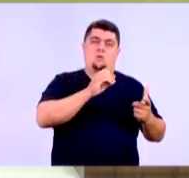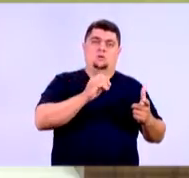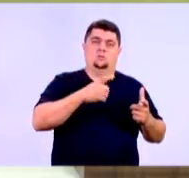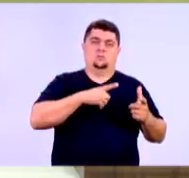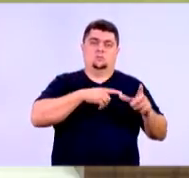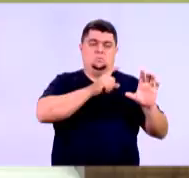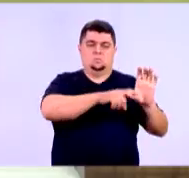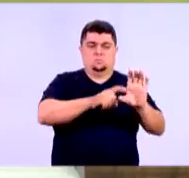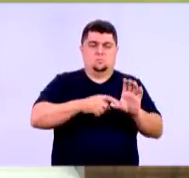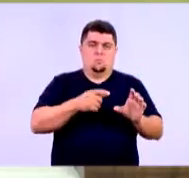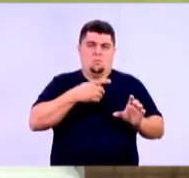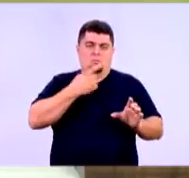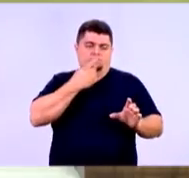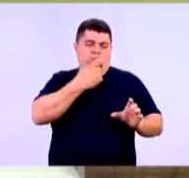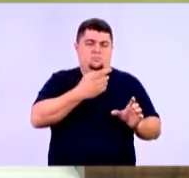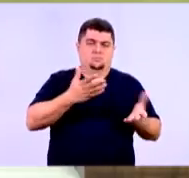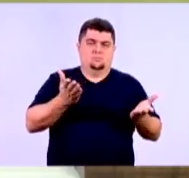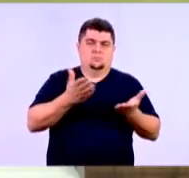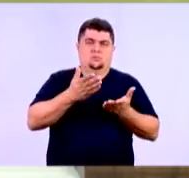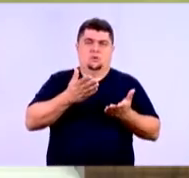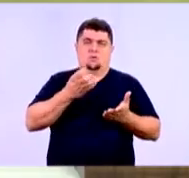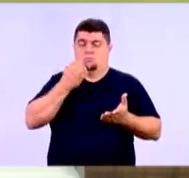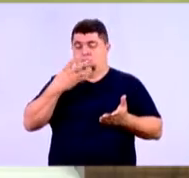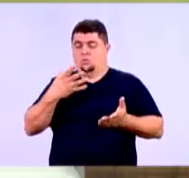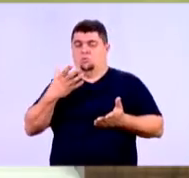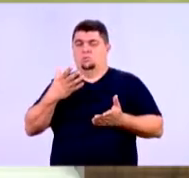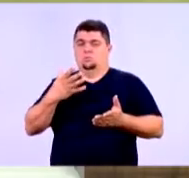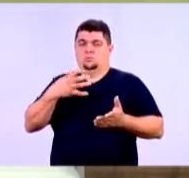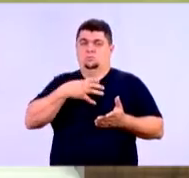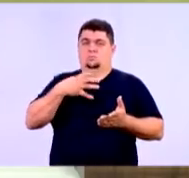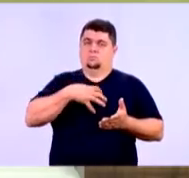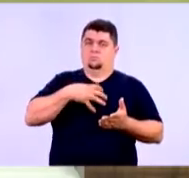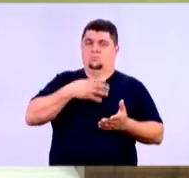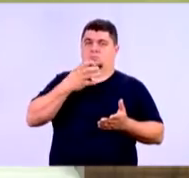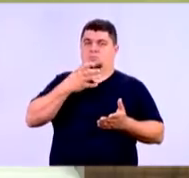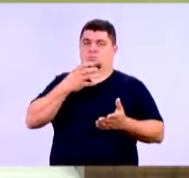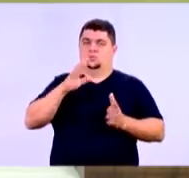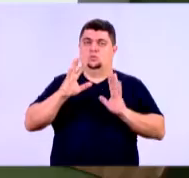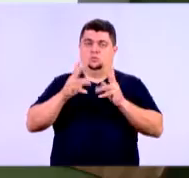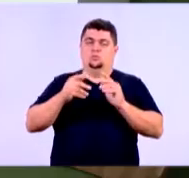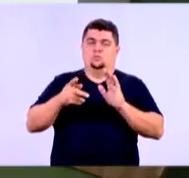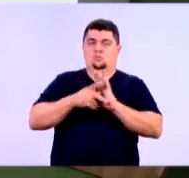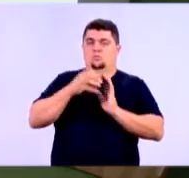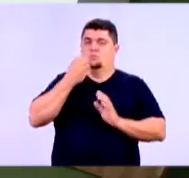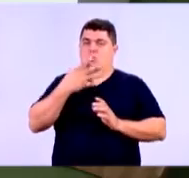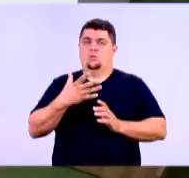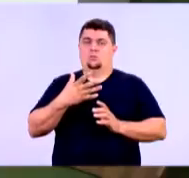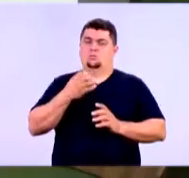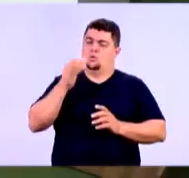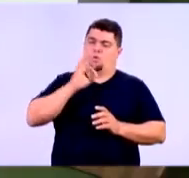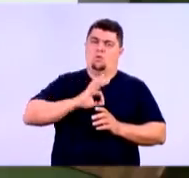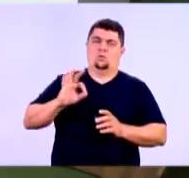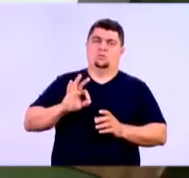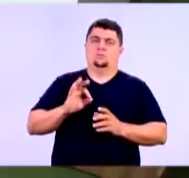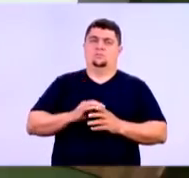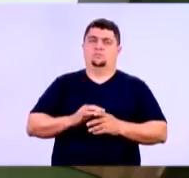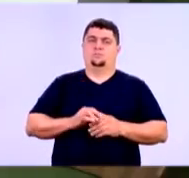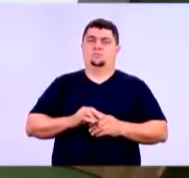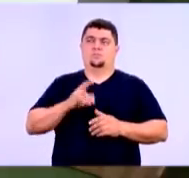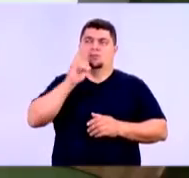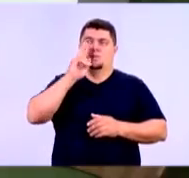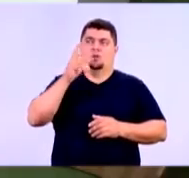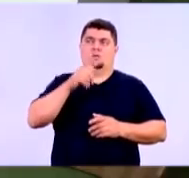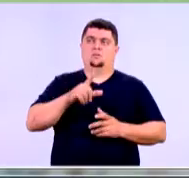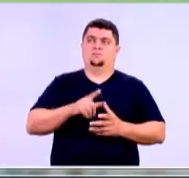dívidas de curto prazo. Então, você está numa situação favorável, né? Você tem mais ativos do que dívidas. Ótimo, professor, excelente. Gente, vamos ver aqui no